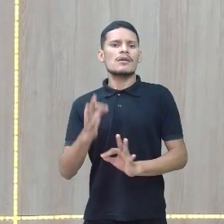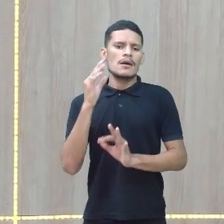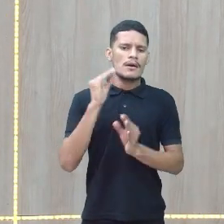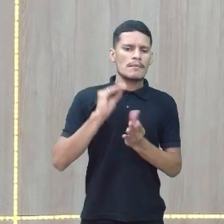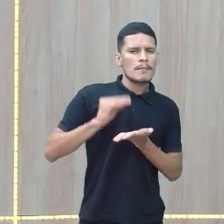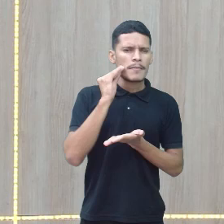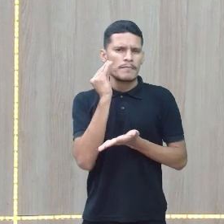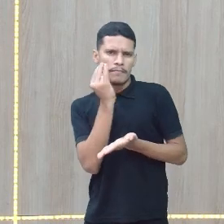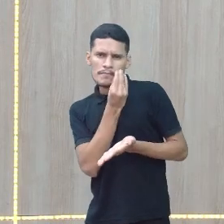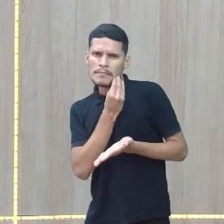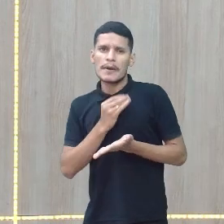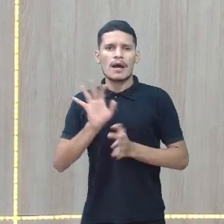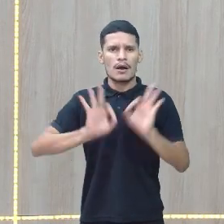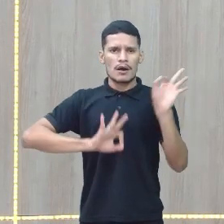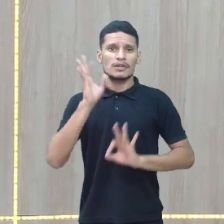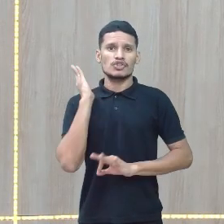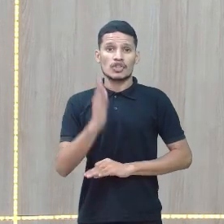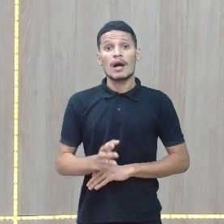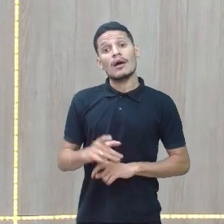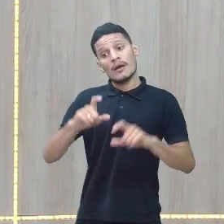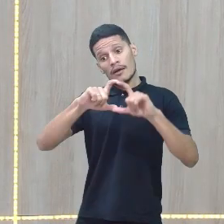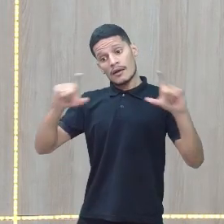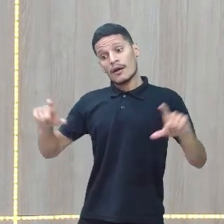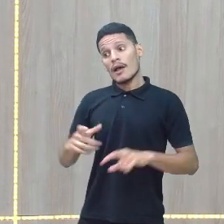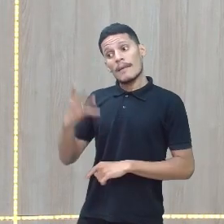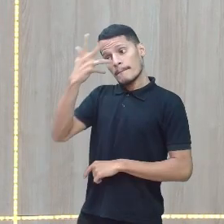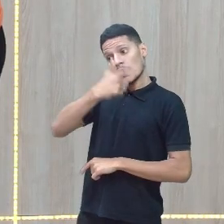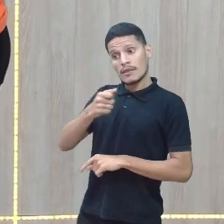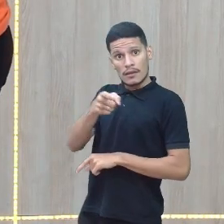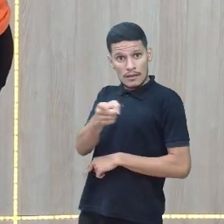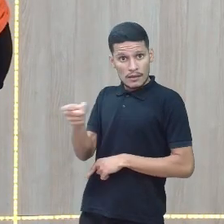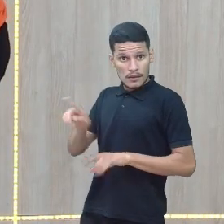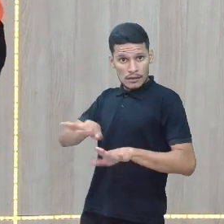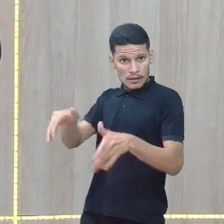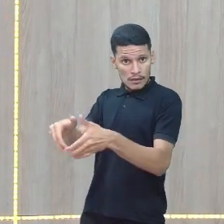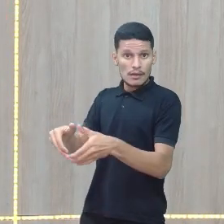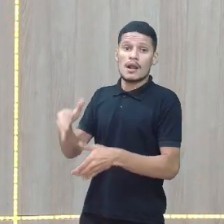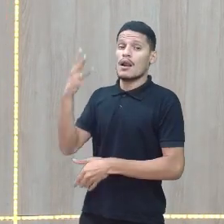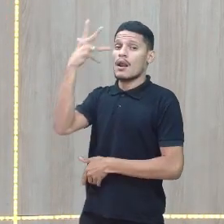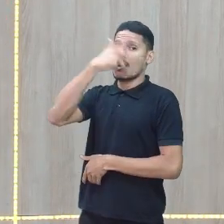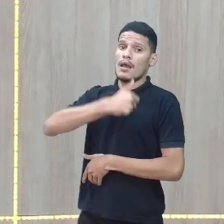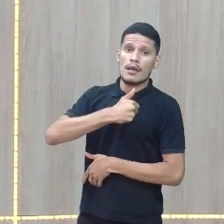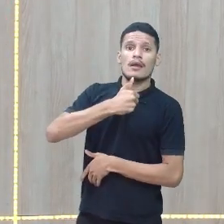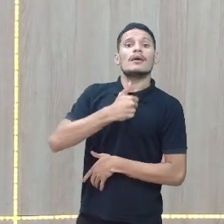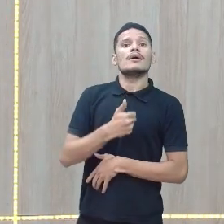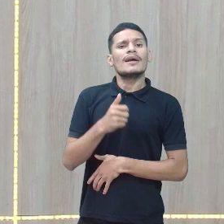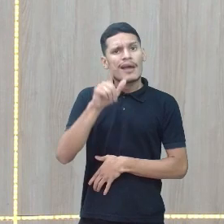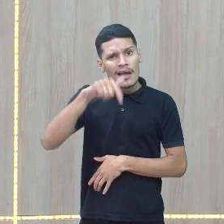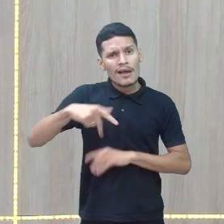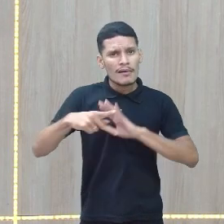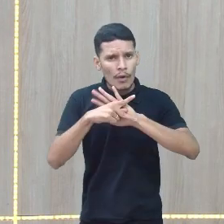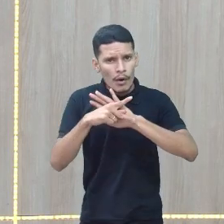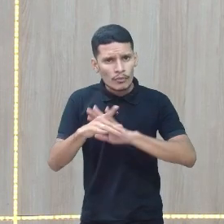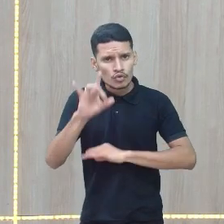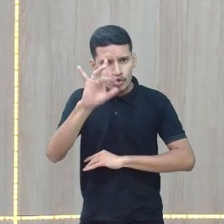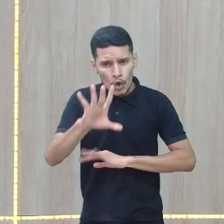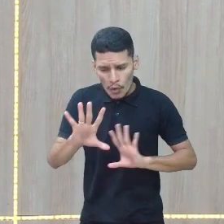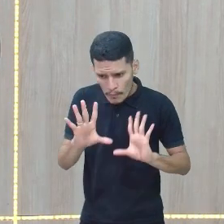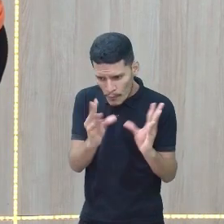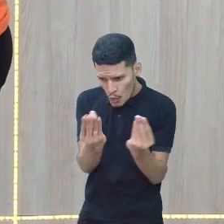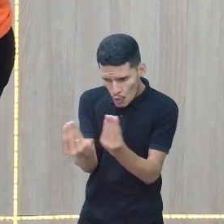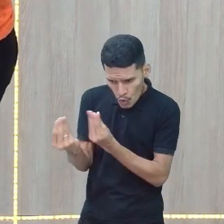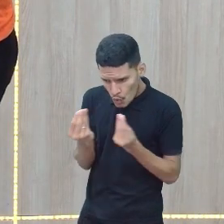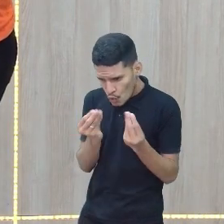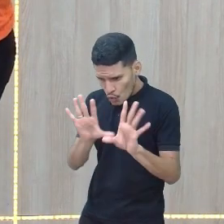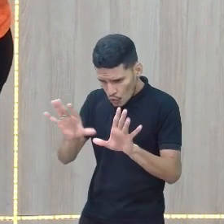arrumadas. E aí o exemplo diz, as meninas estão muito lindas, não é? Será que é só o muito que representa